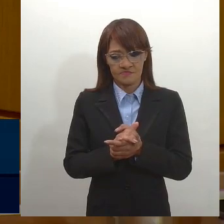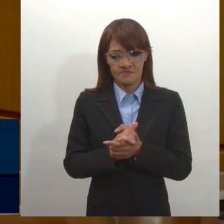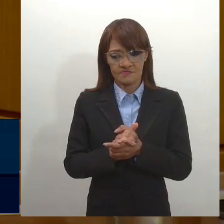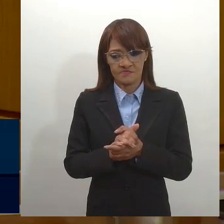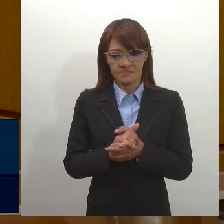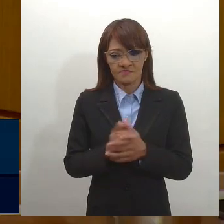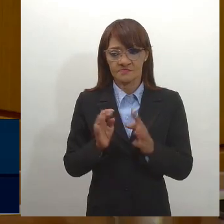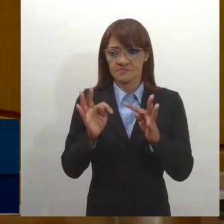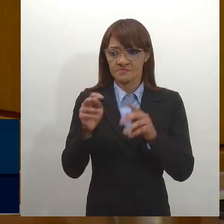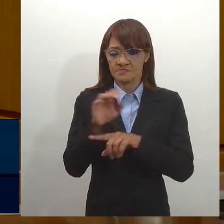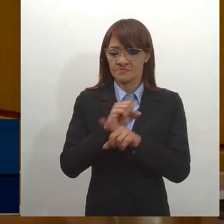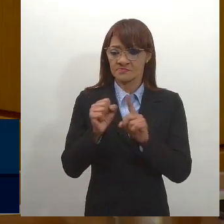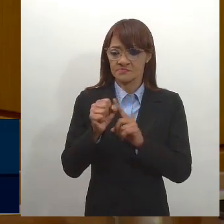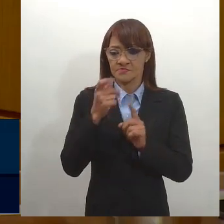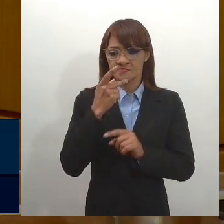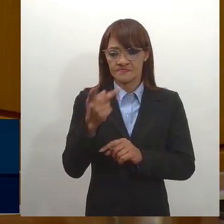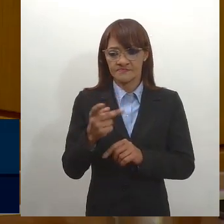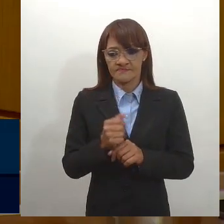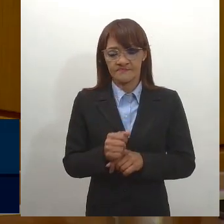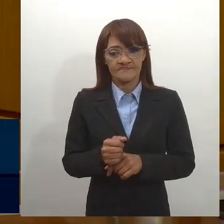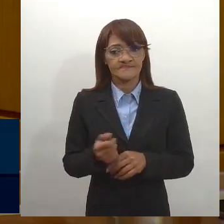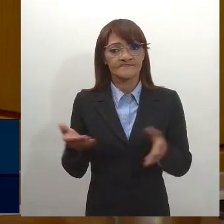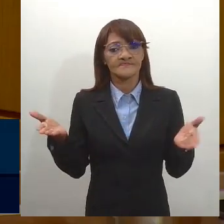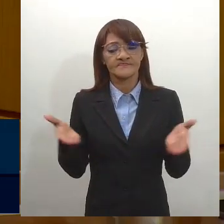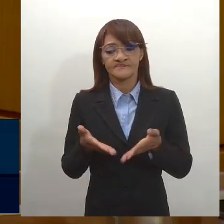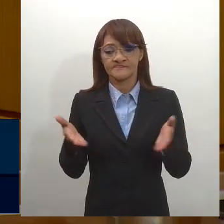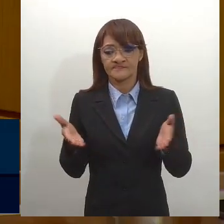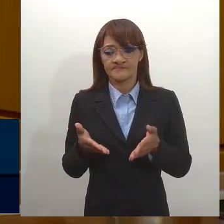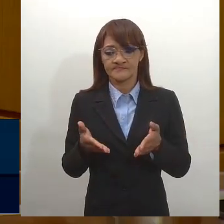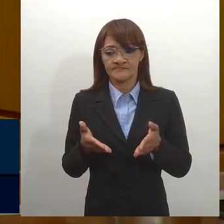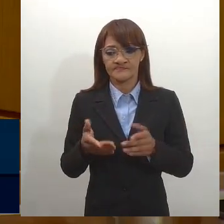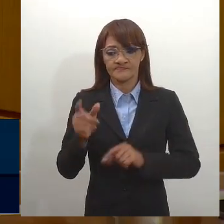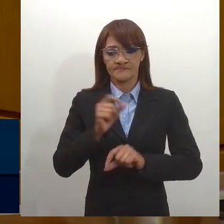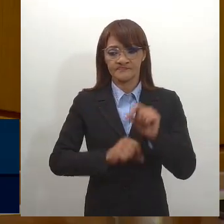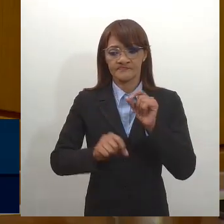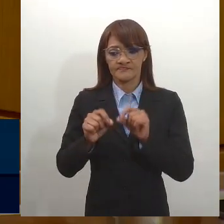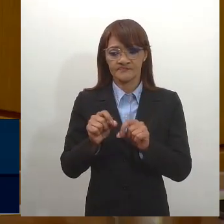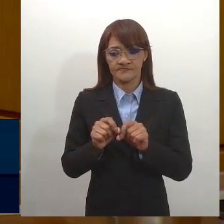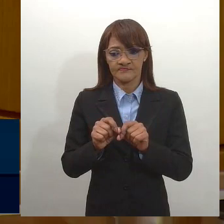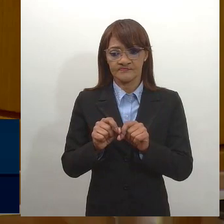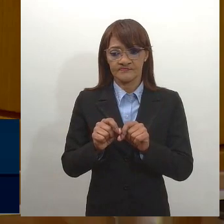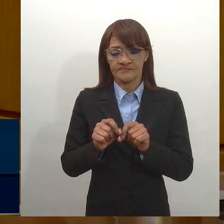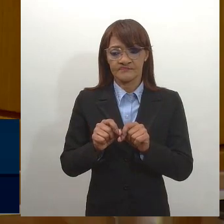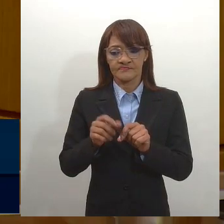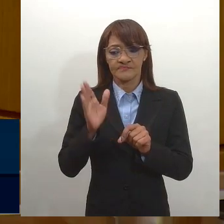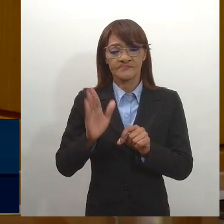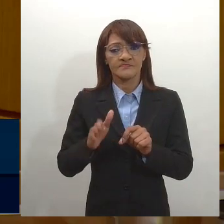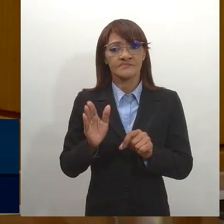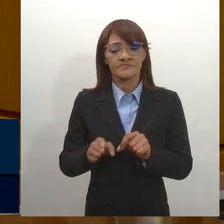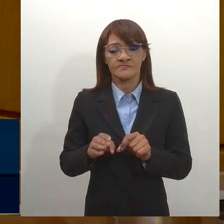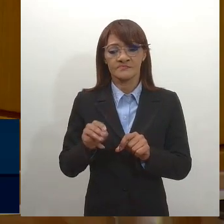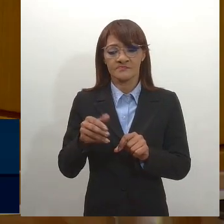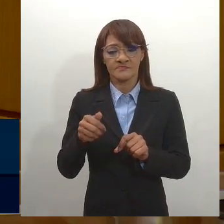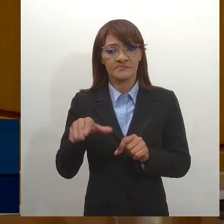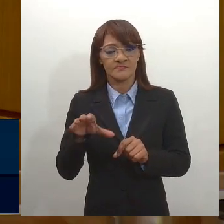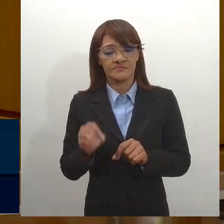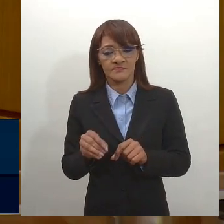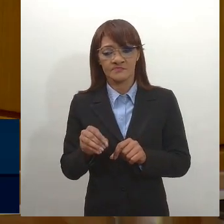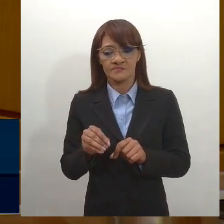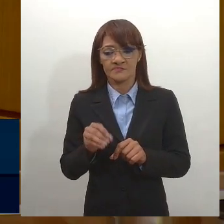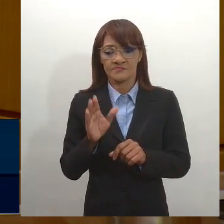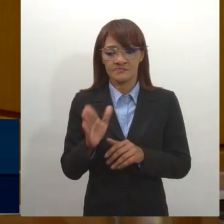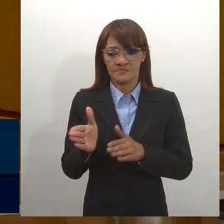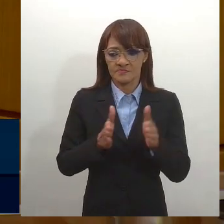Agora eu vou falar sobre a questão do marco temporal, porque depois de alguns adiamentos, a Comissão